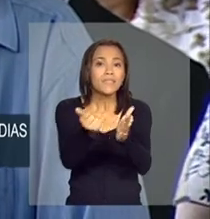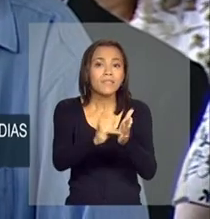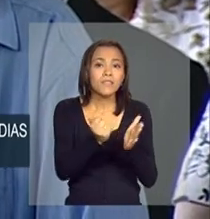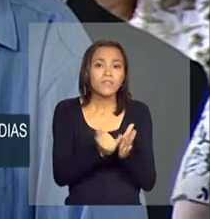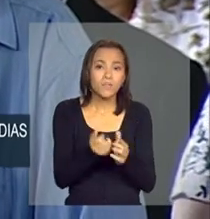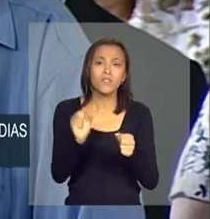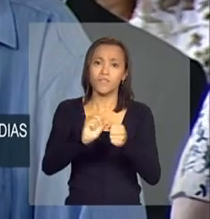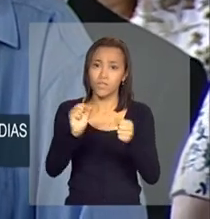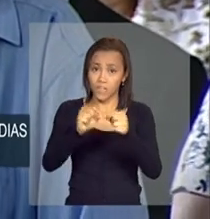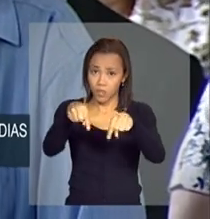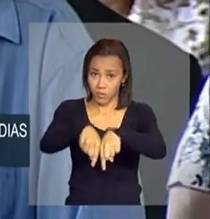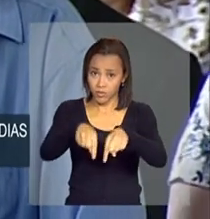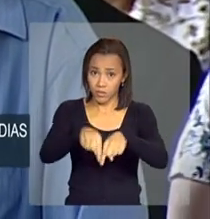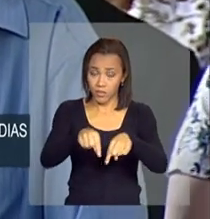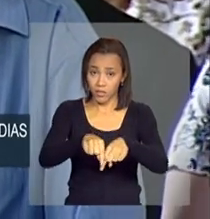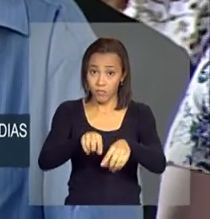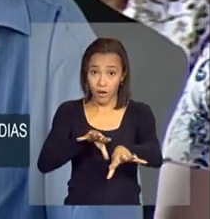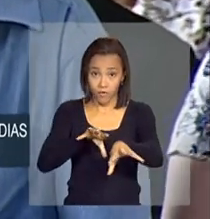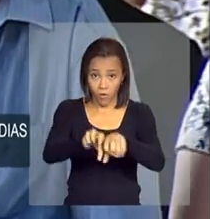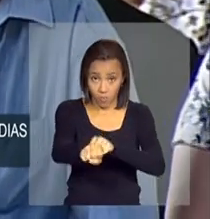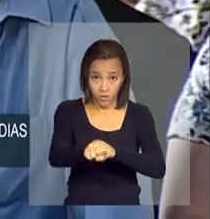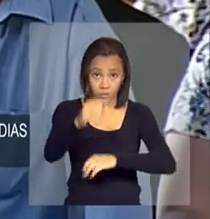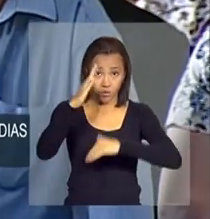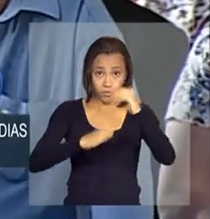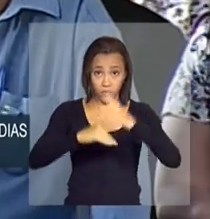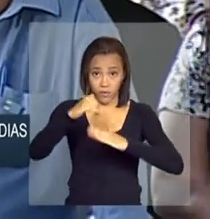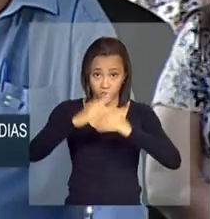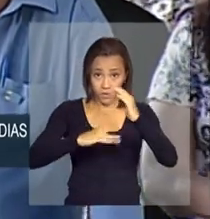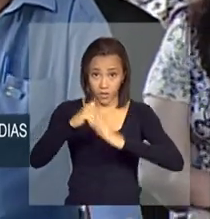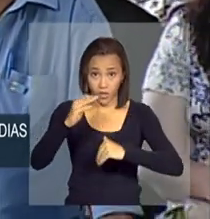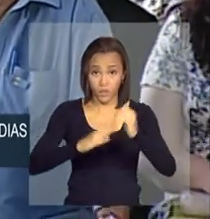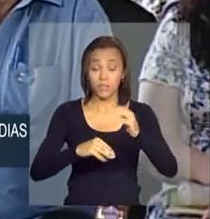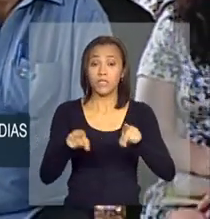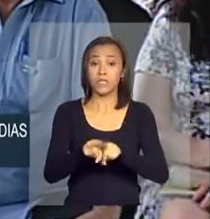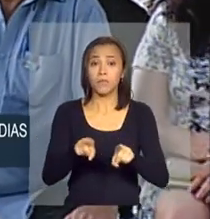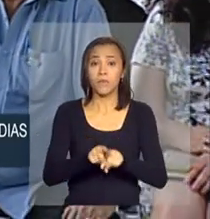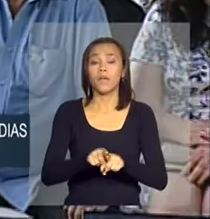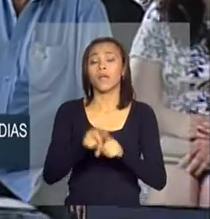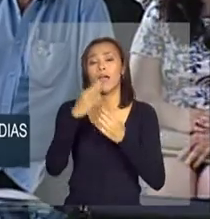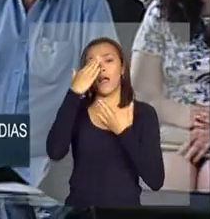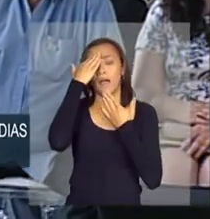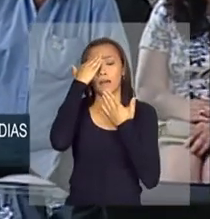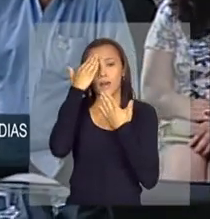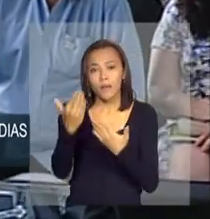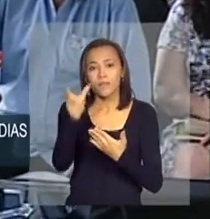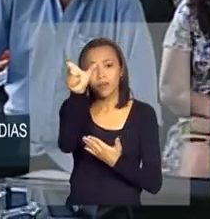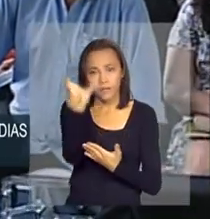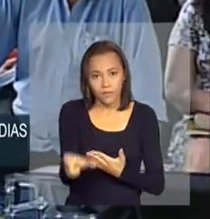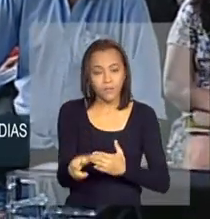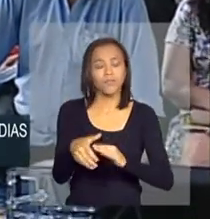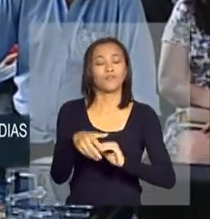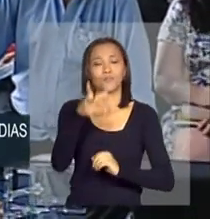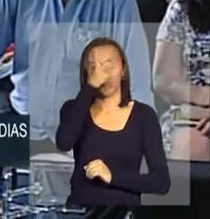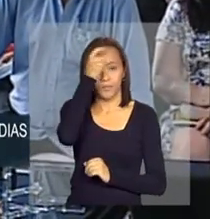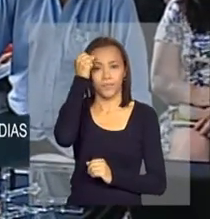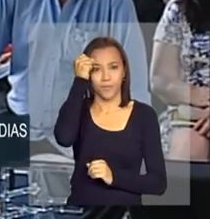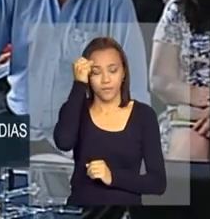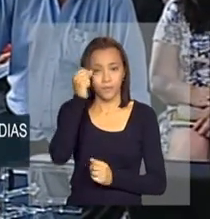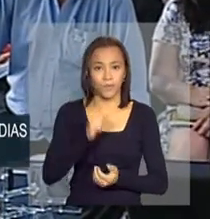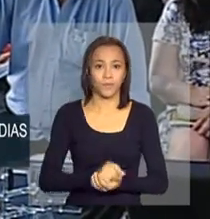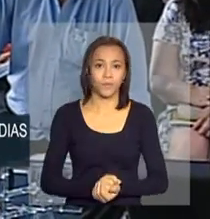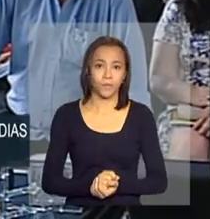alisamos aqui na formação profissional agradeço Prefeito porque curso